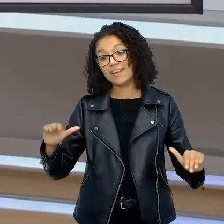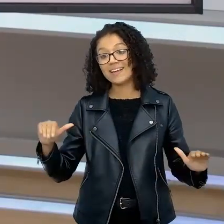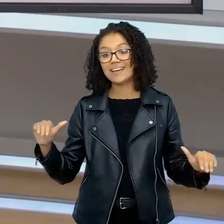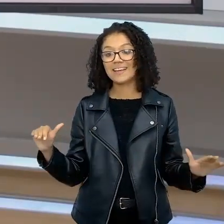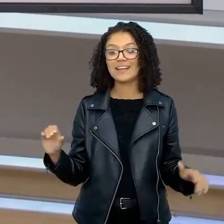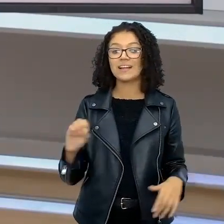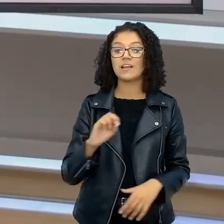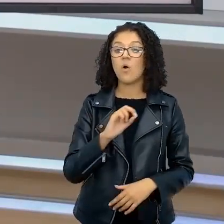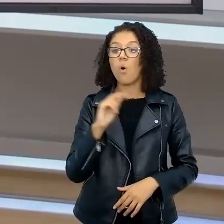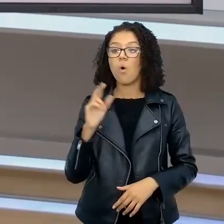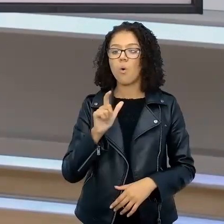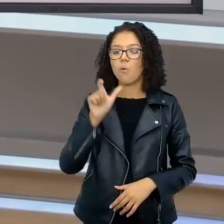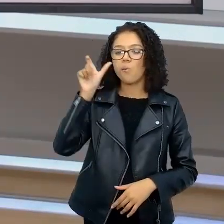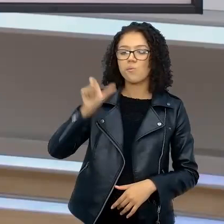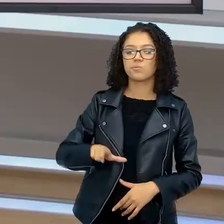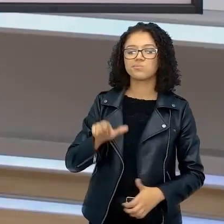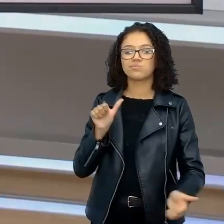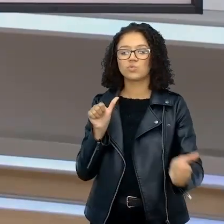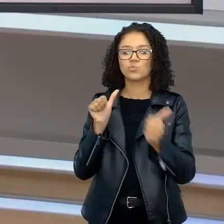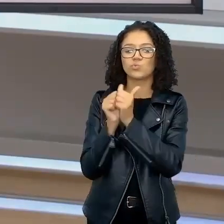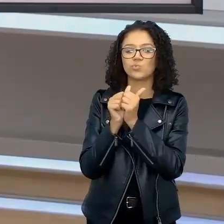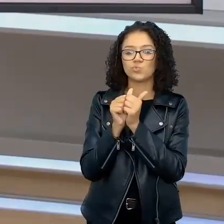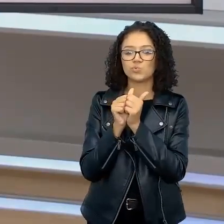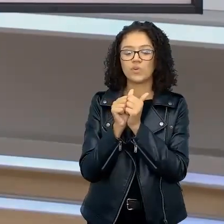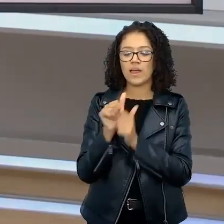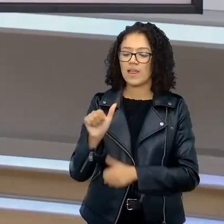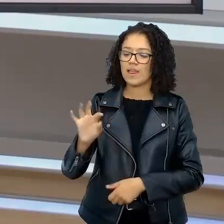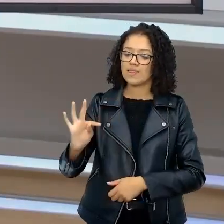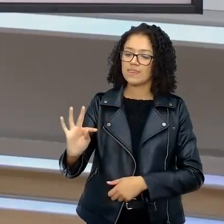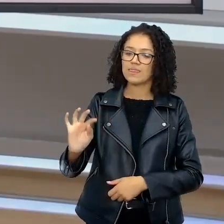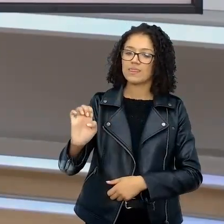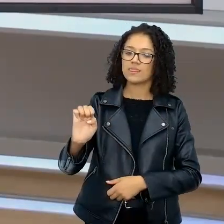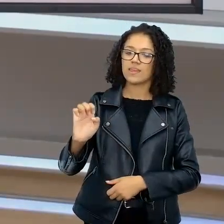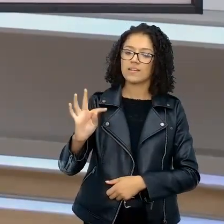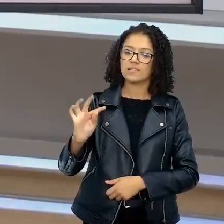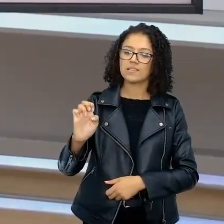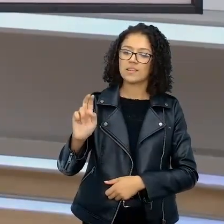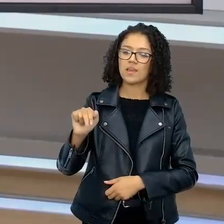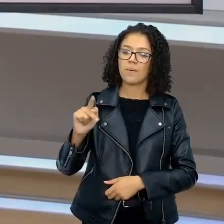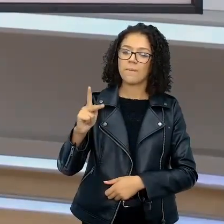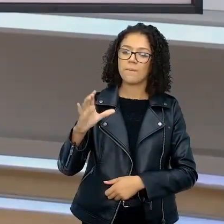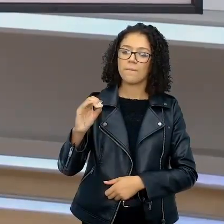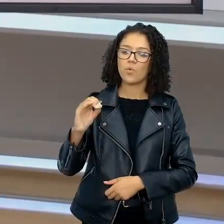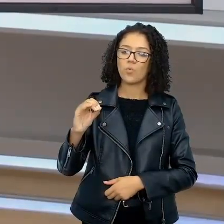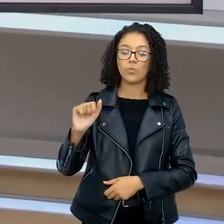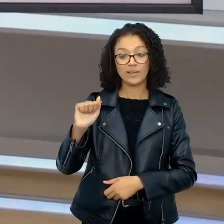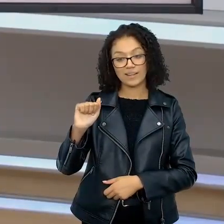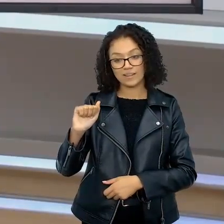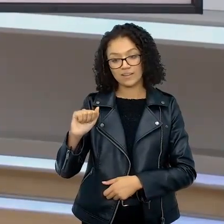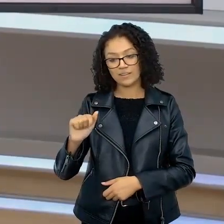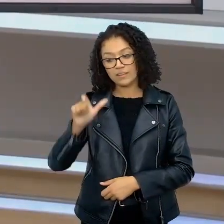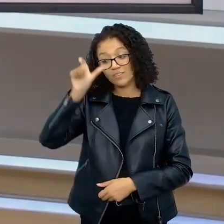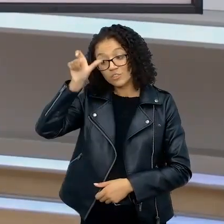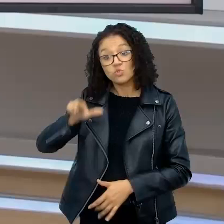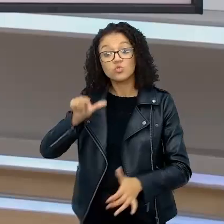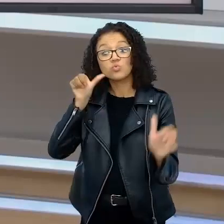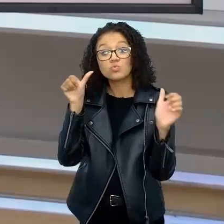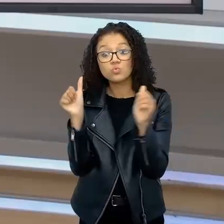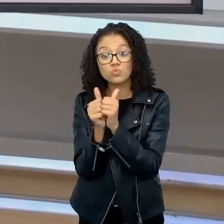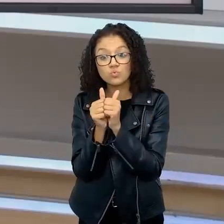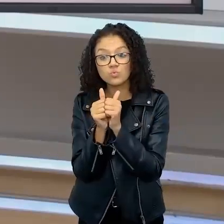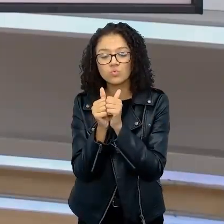ou testemunhas de violência, tá? E como que eu faço, Bruna, para garantir a proteção e a